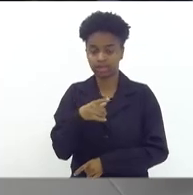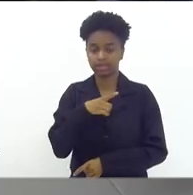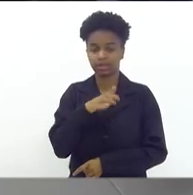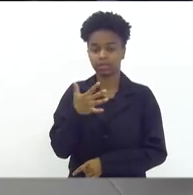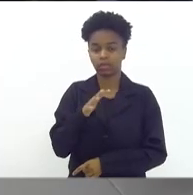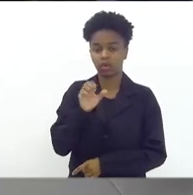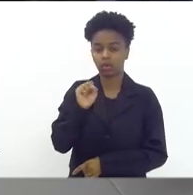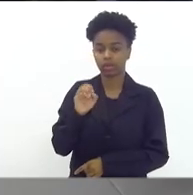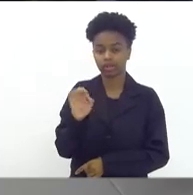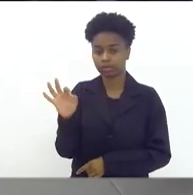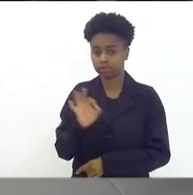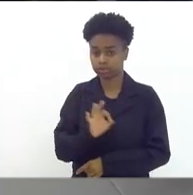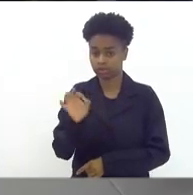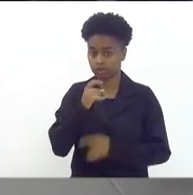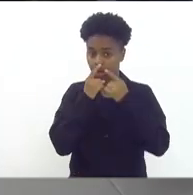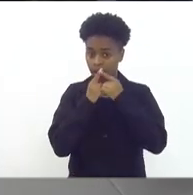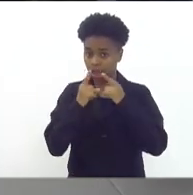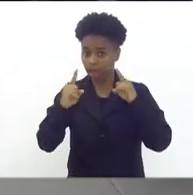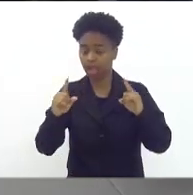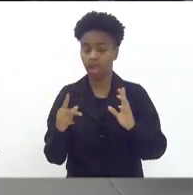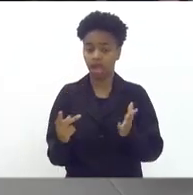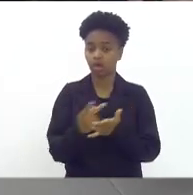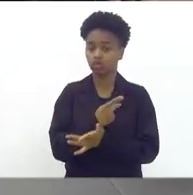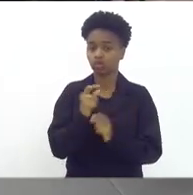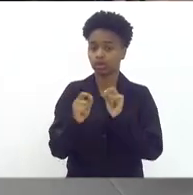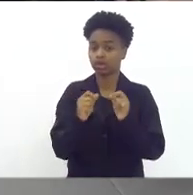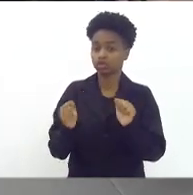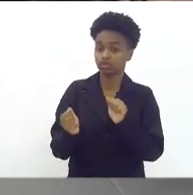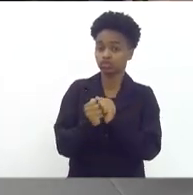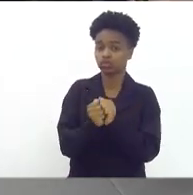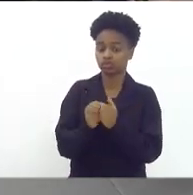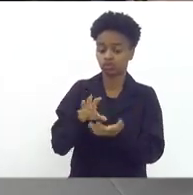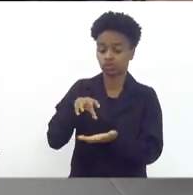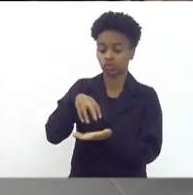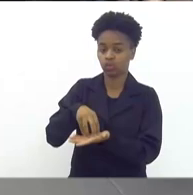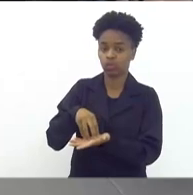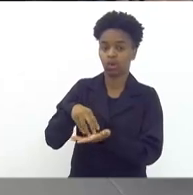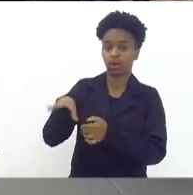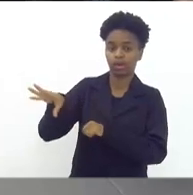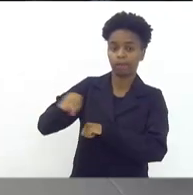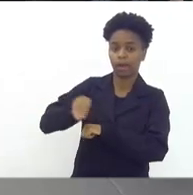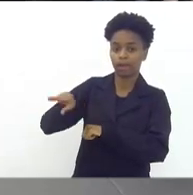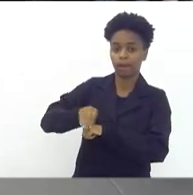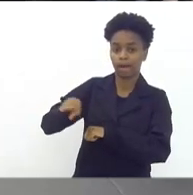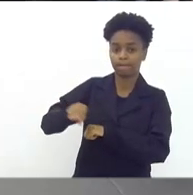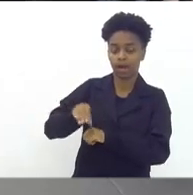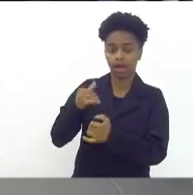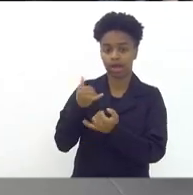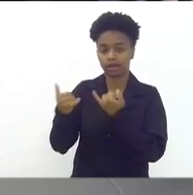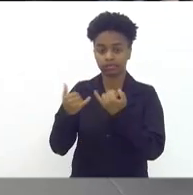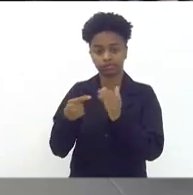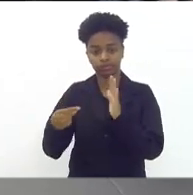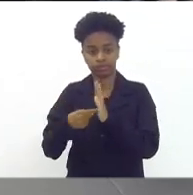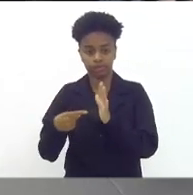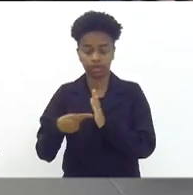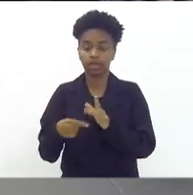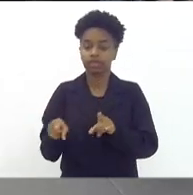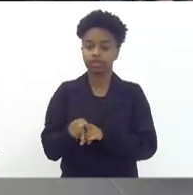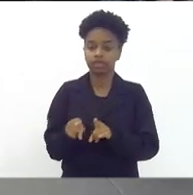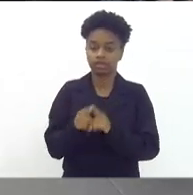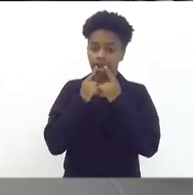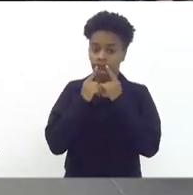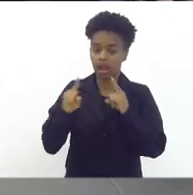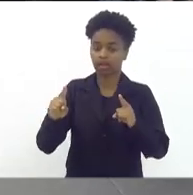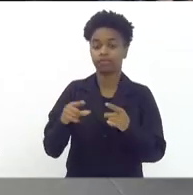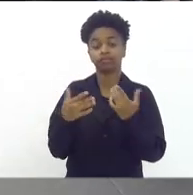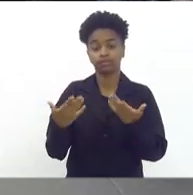das reclamações foram resolvidas direto com ouvidoria em contato com a câmara e com as ouvidorias das concessionárias isso dá o quê